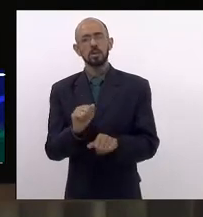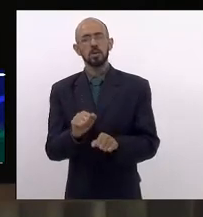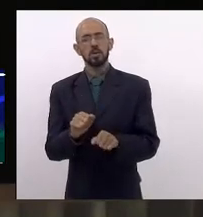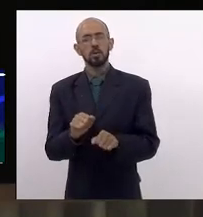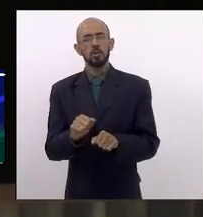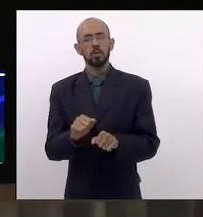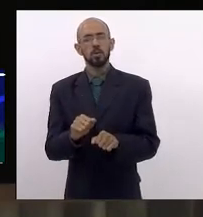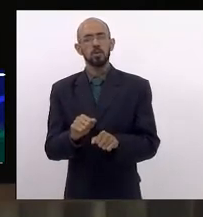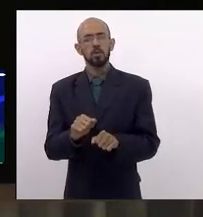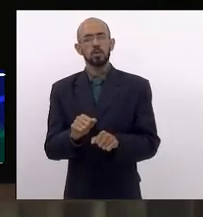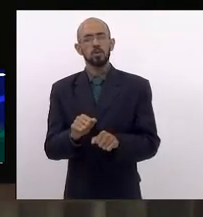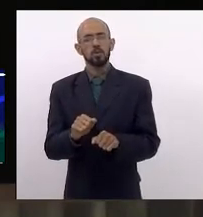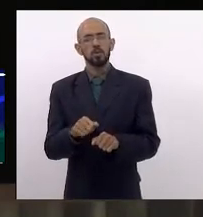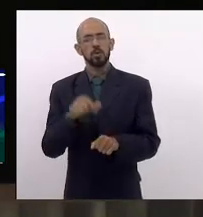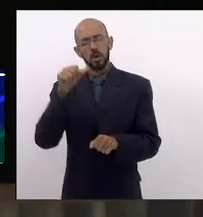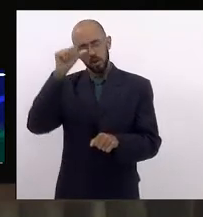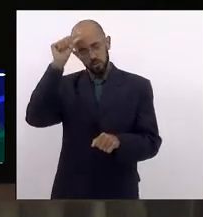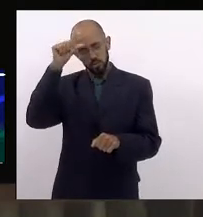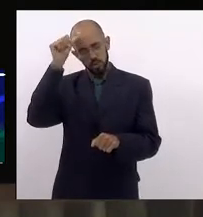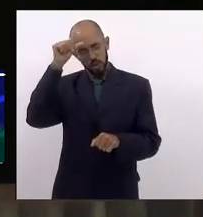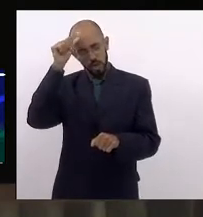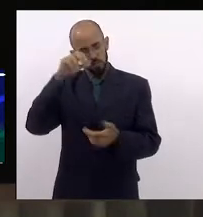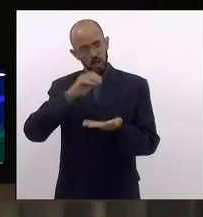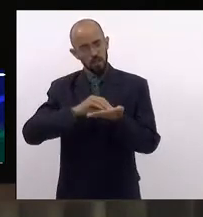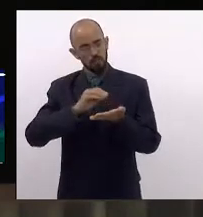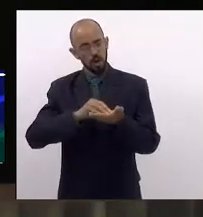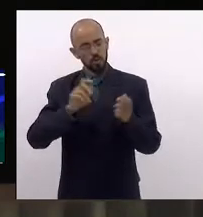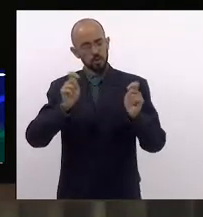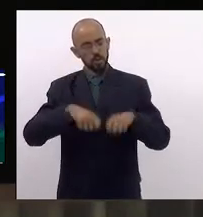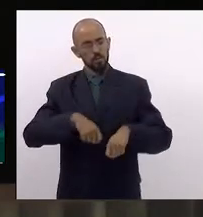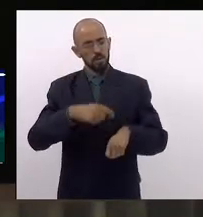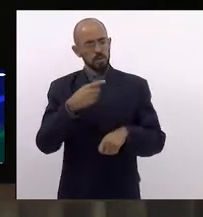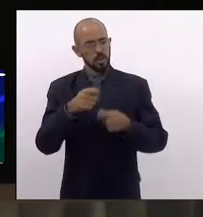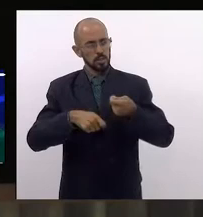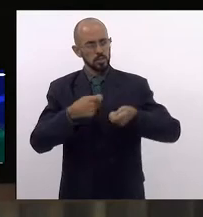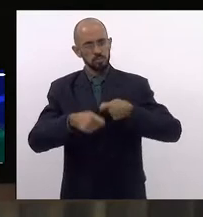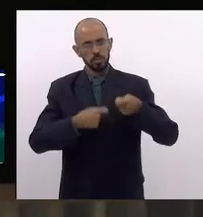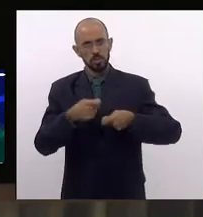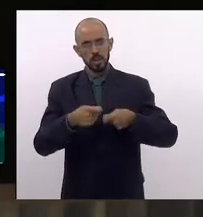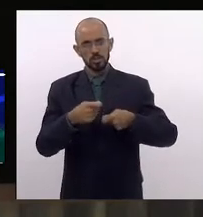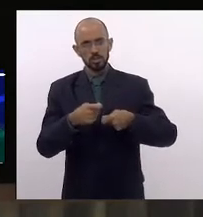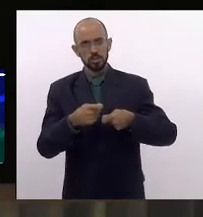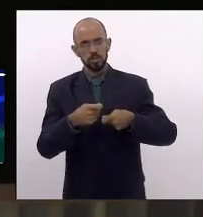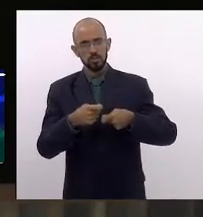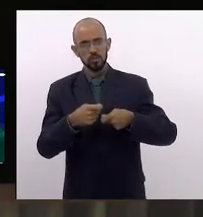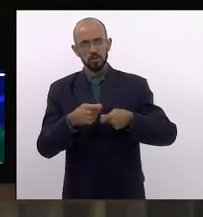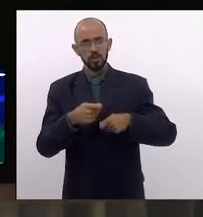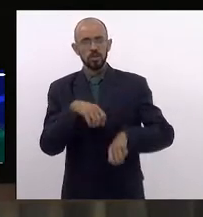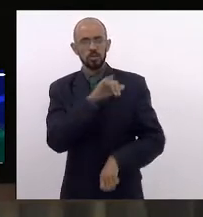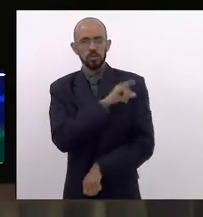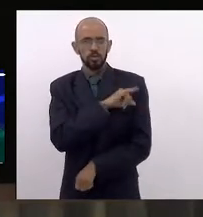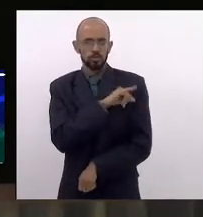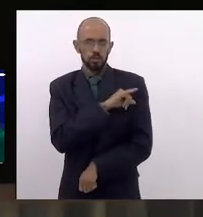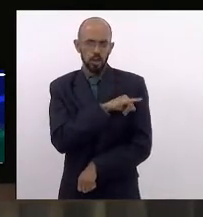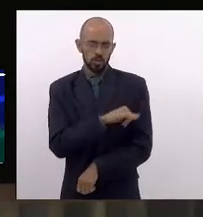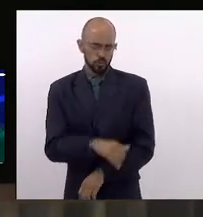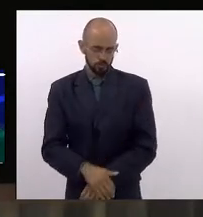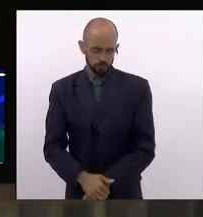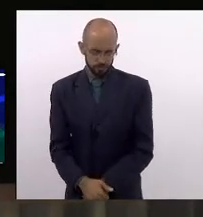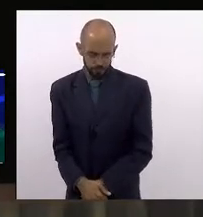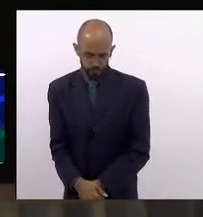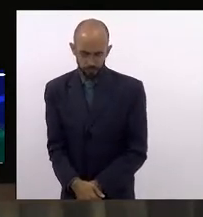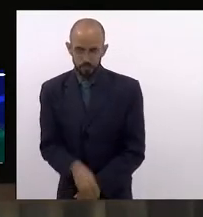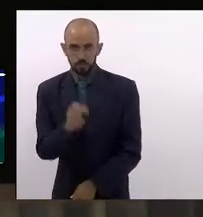do governo Cloud Castro pela sua incompetência ao administrar o estado do Rio de Janeiro tá